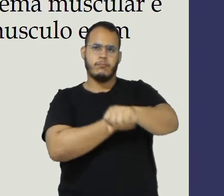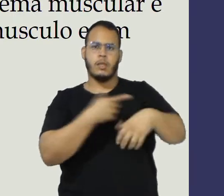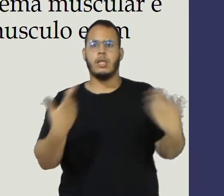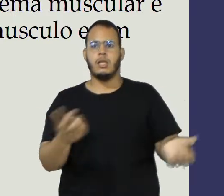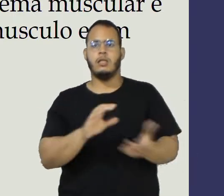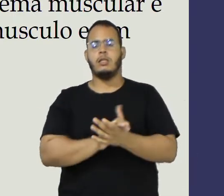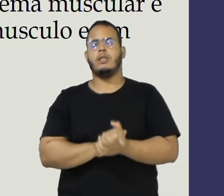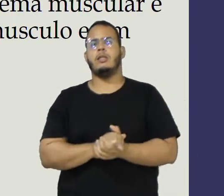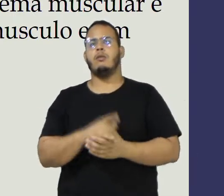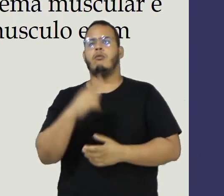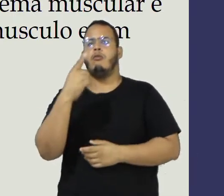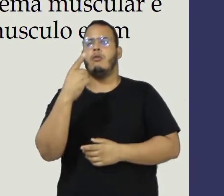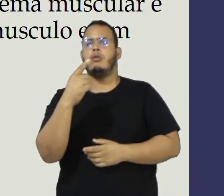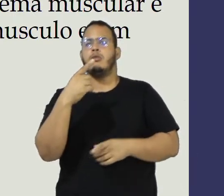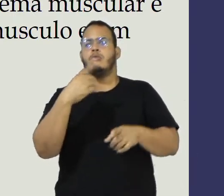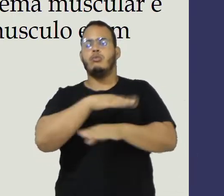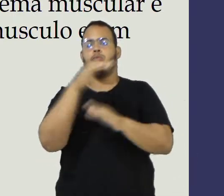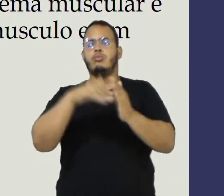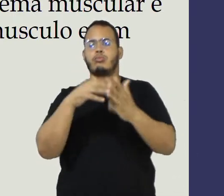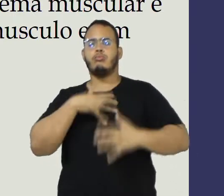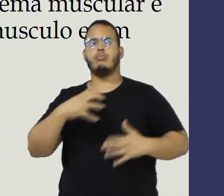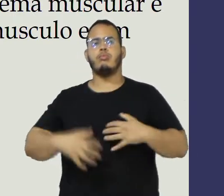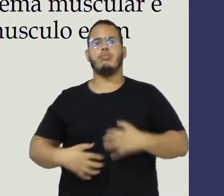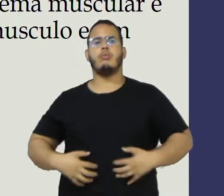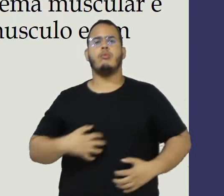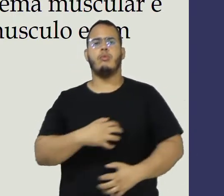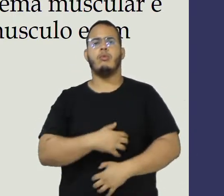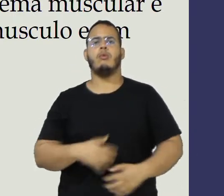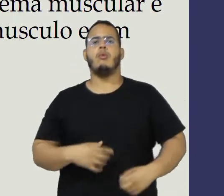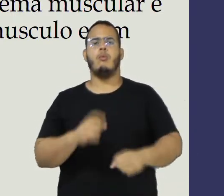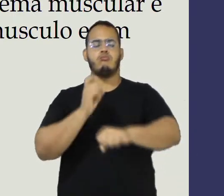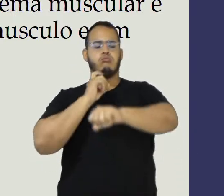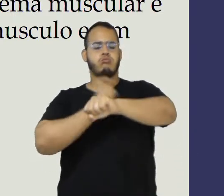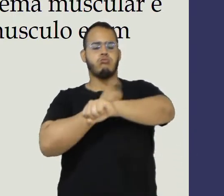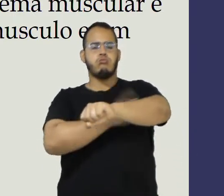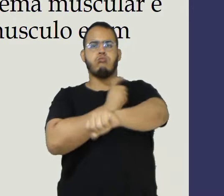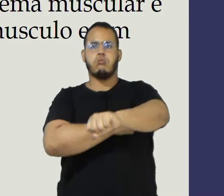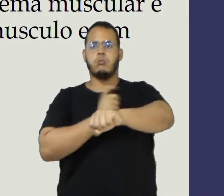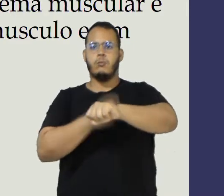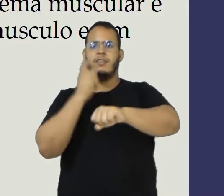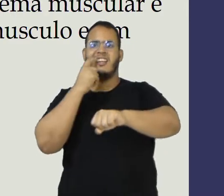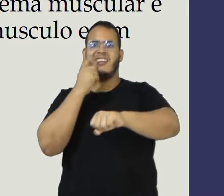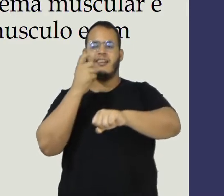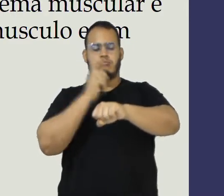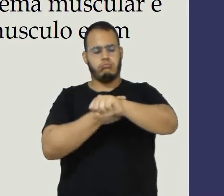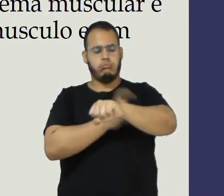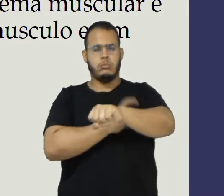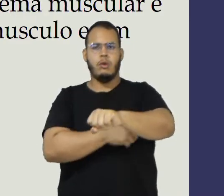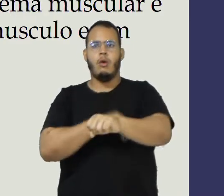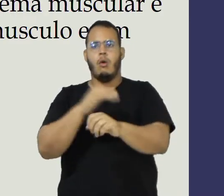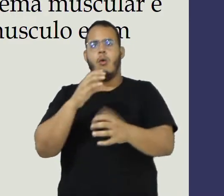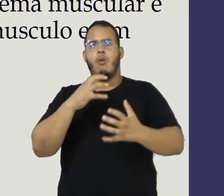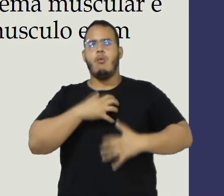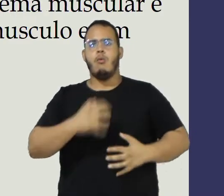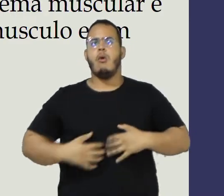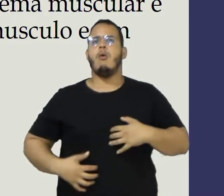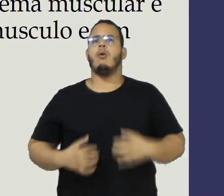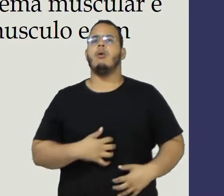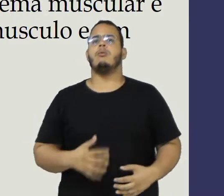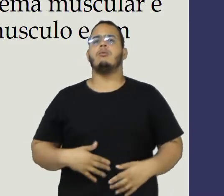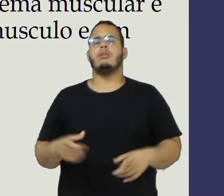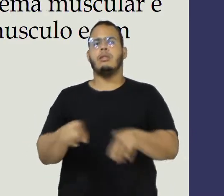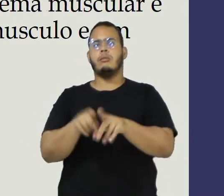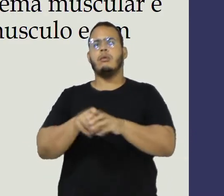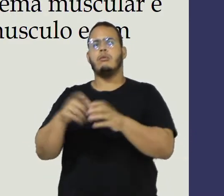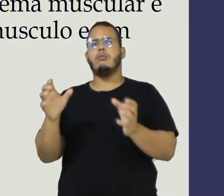eles são órgãos. Então, se um osso é um órgão, um conjunto de ossos é um sistema. Se um músculo é um órgão, um